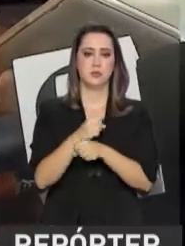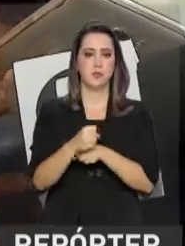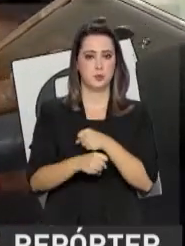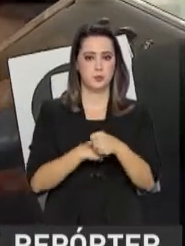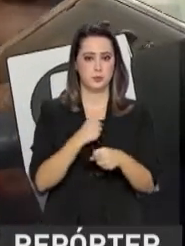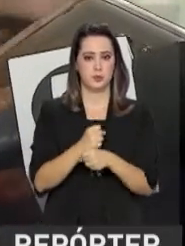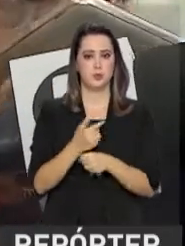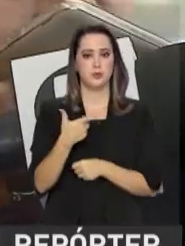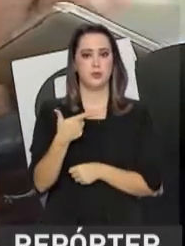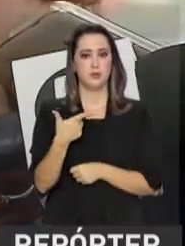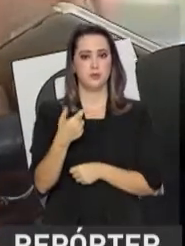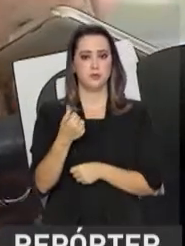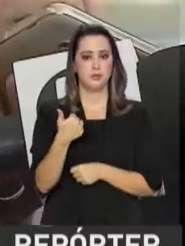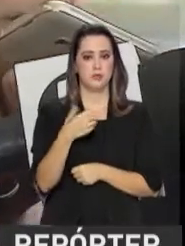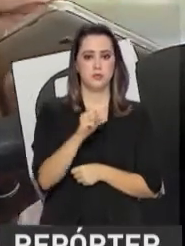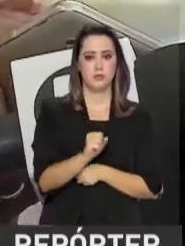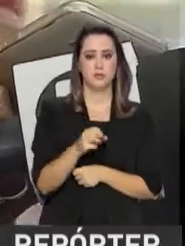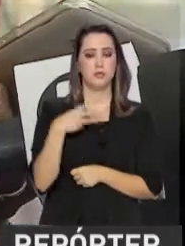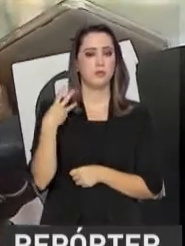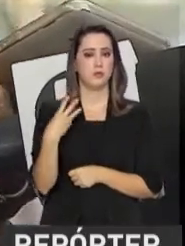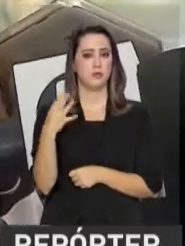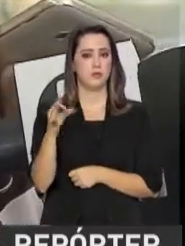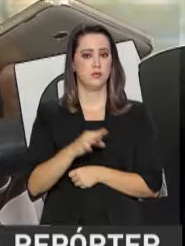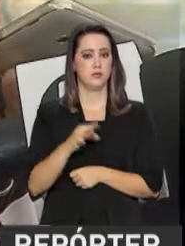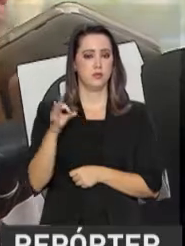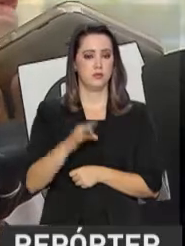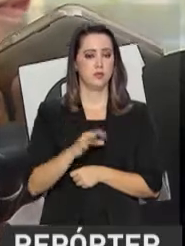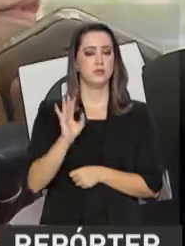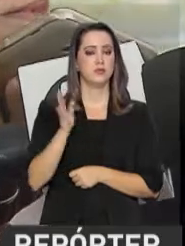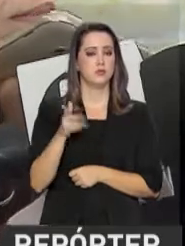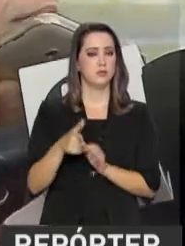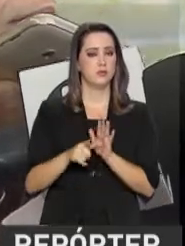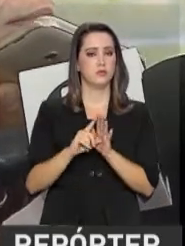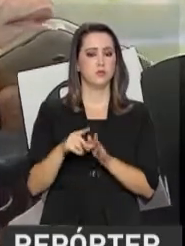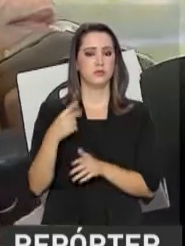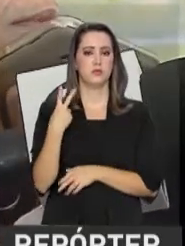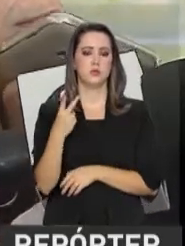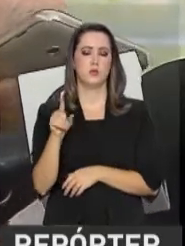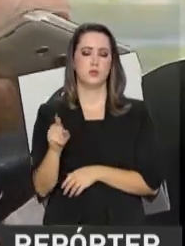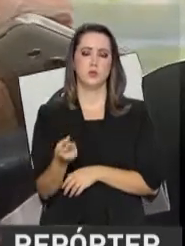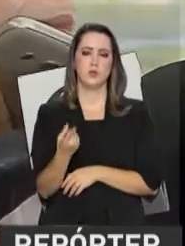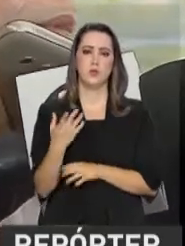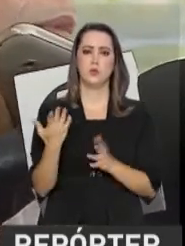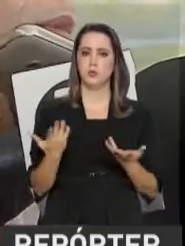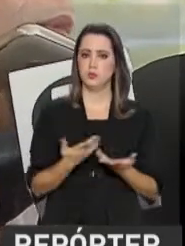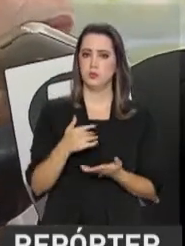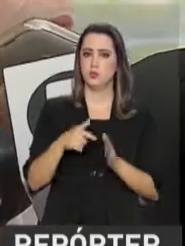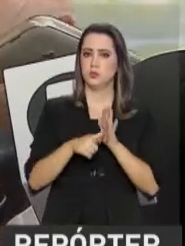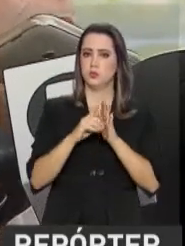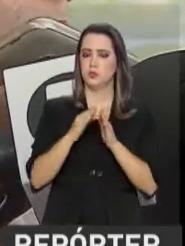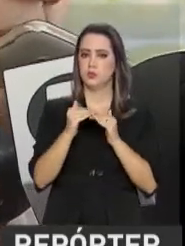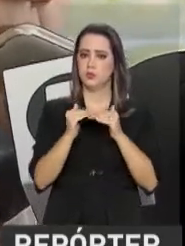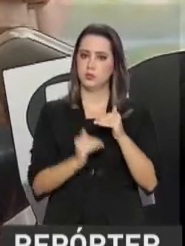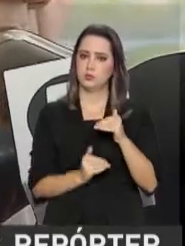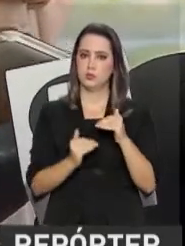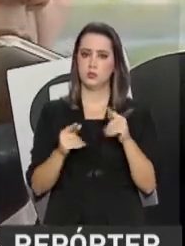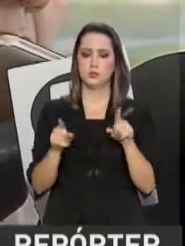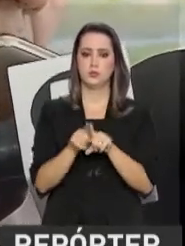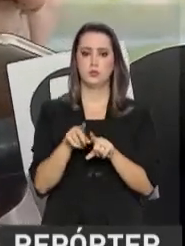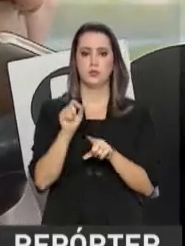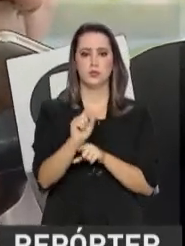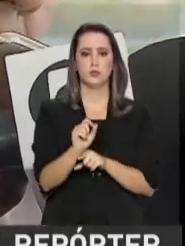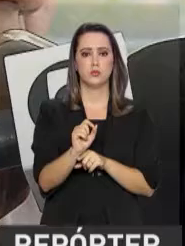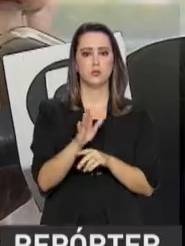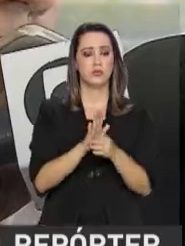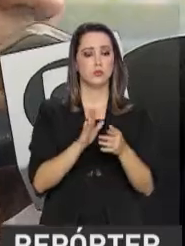2000 e 2003 por certo estava em dois e meio e antes até muito abaixo do que isso então por todo o